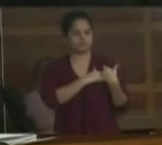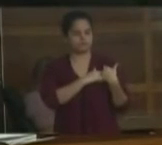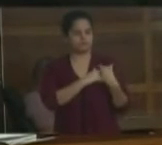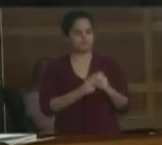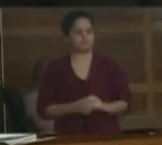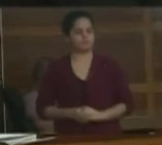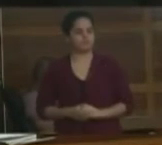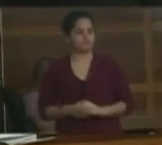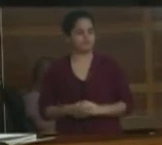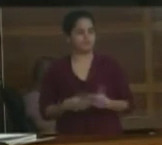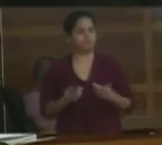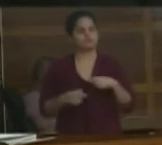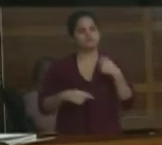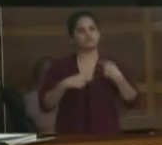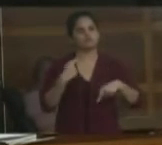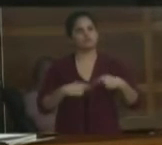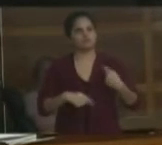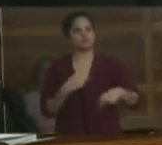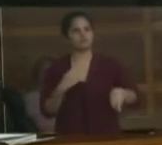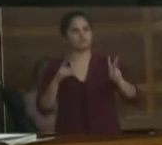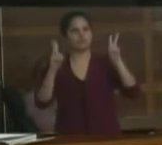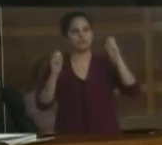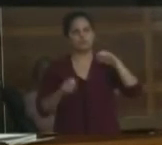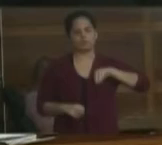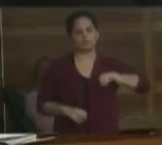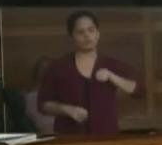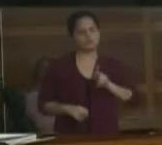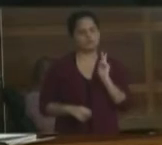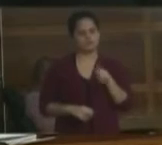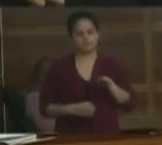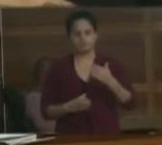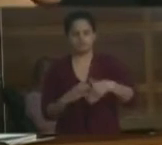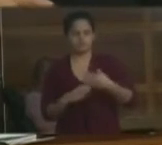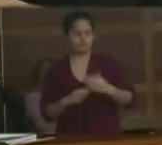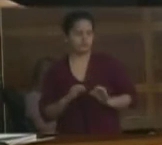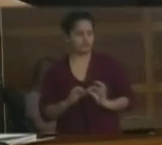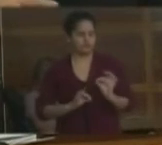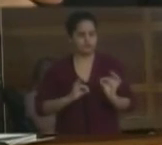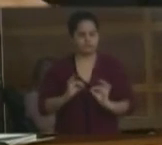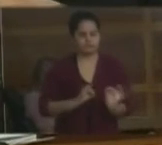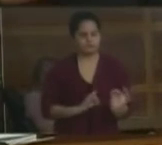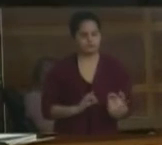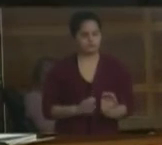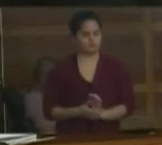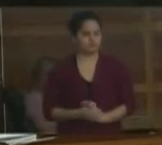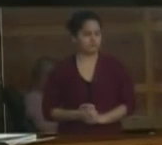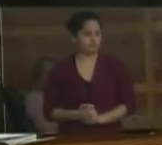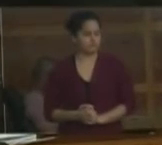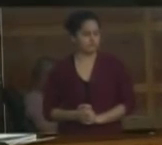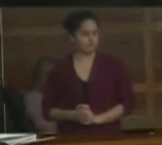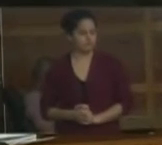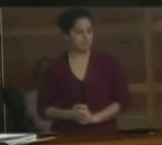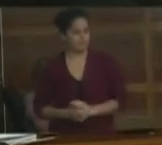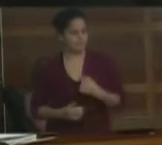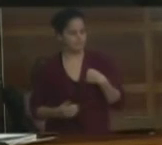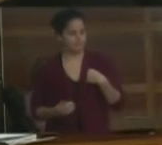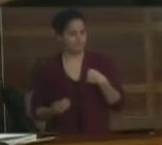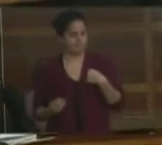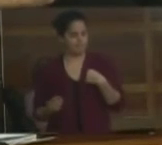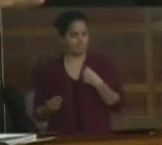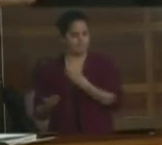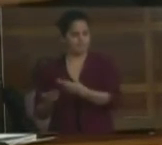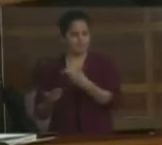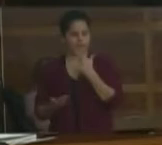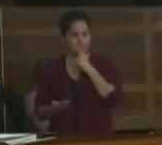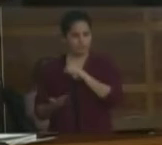negocia a questão salarial sempre foi secretário de administração como tem sido como vai ser esse ano novamente eu recebi uma